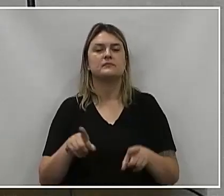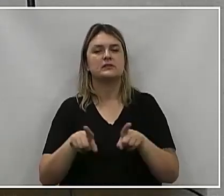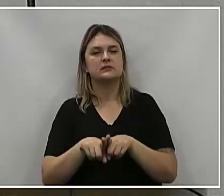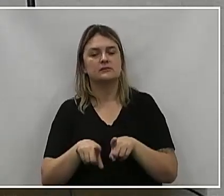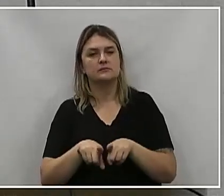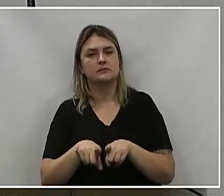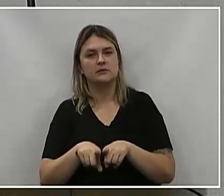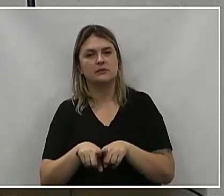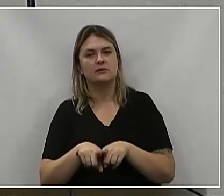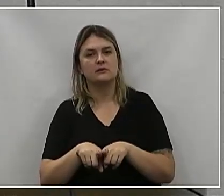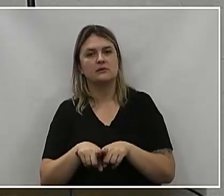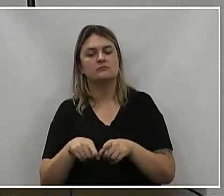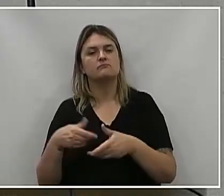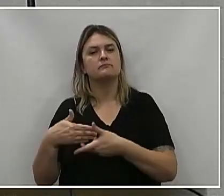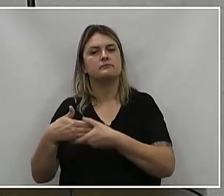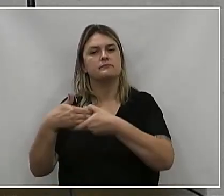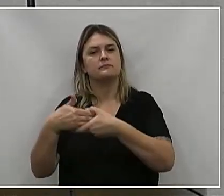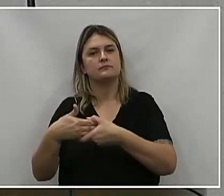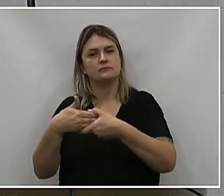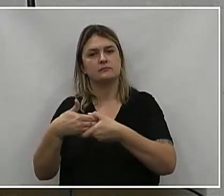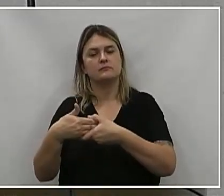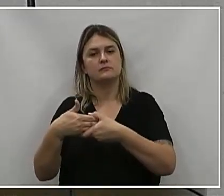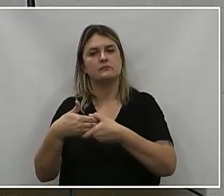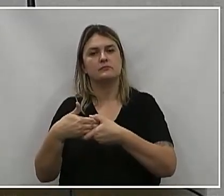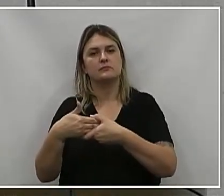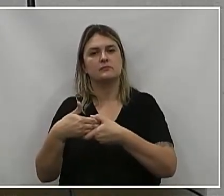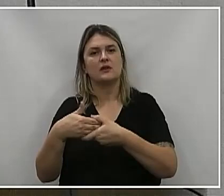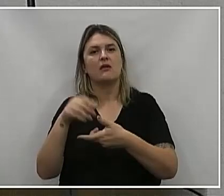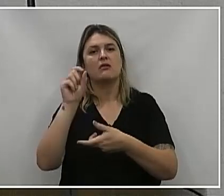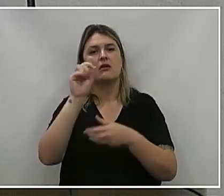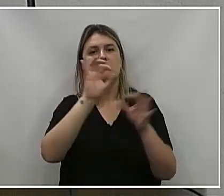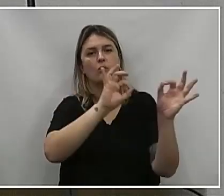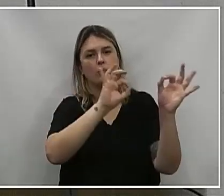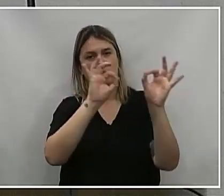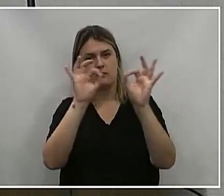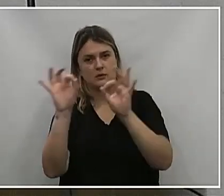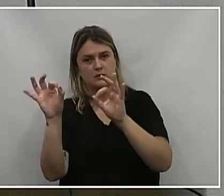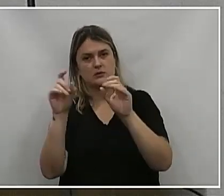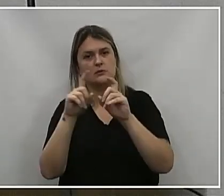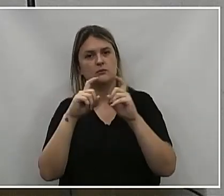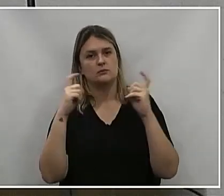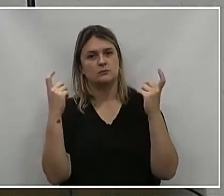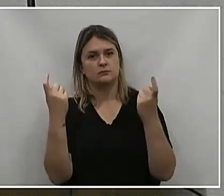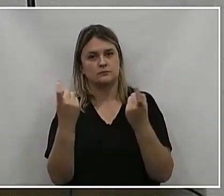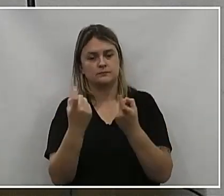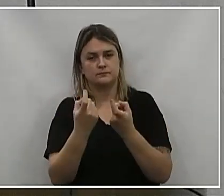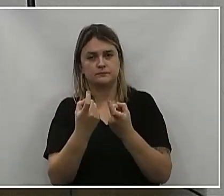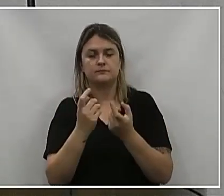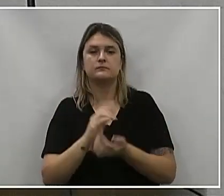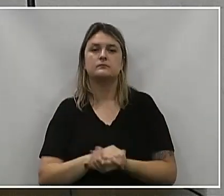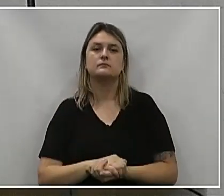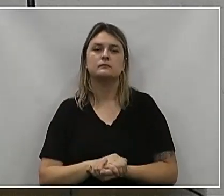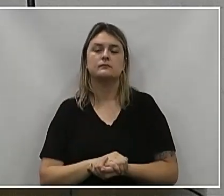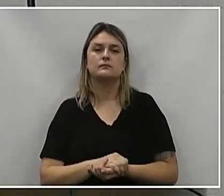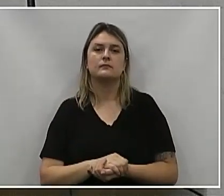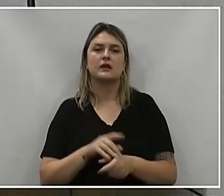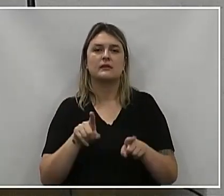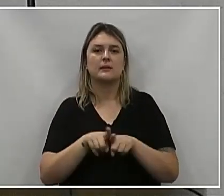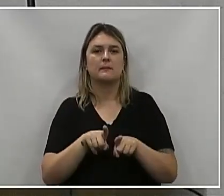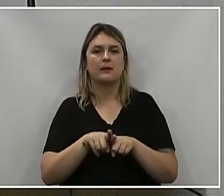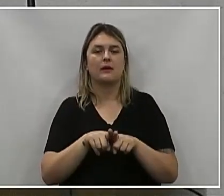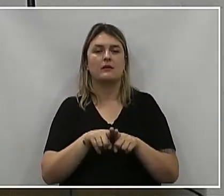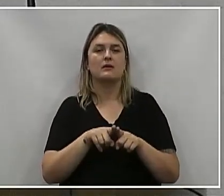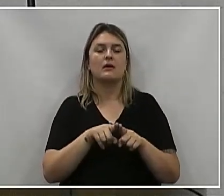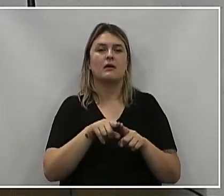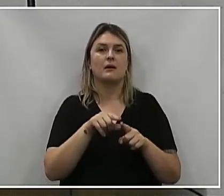assim como estender os cumprimentos a quem aqui acompanha essa sessão e também quem está em